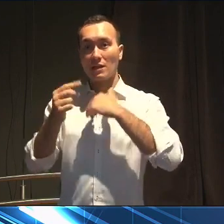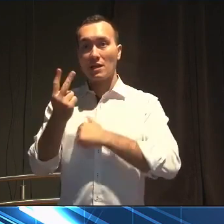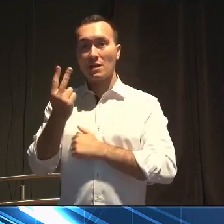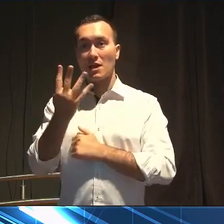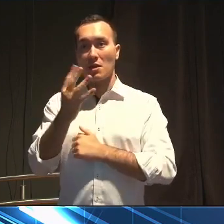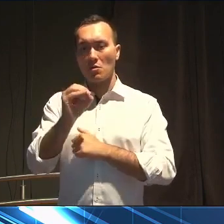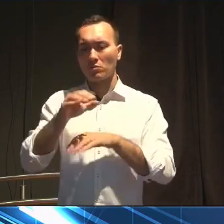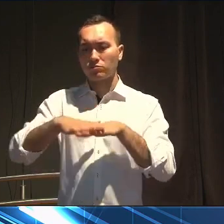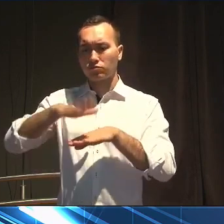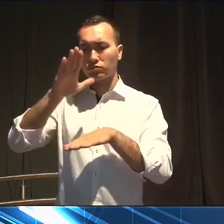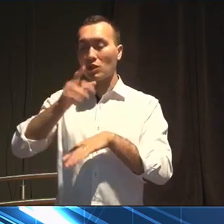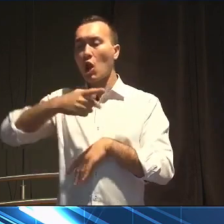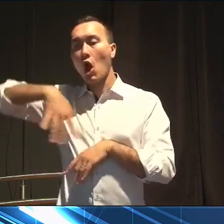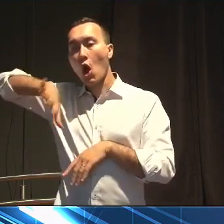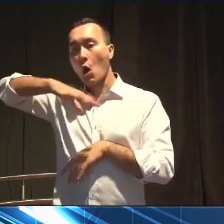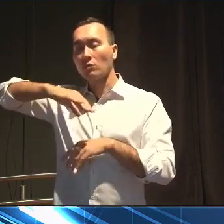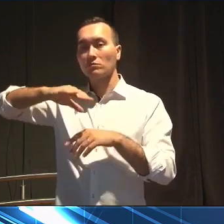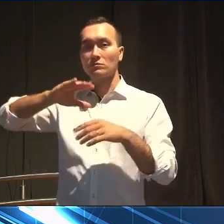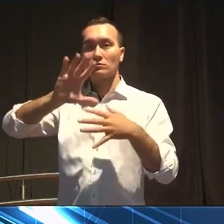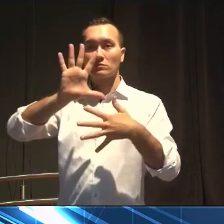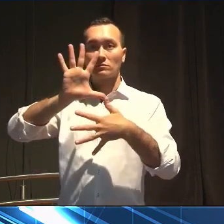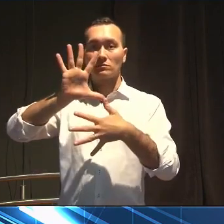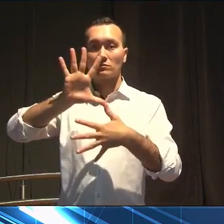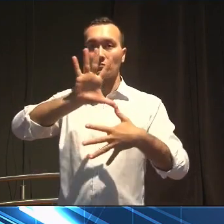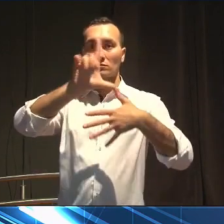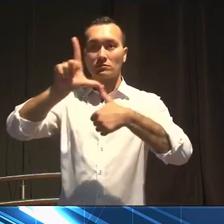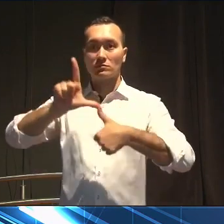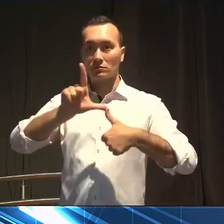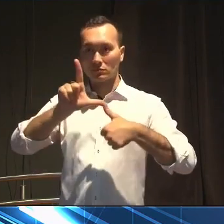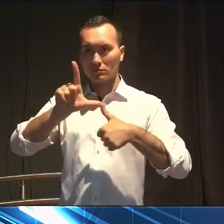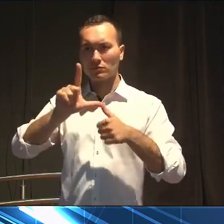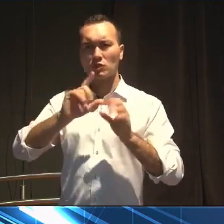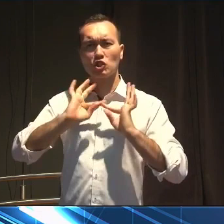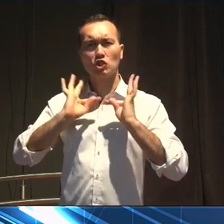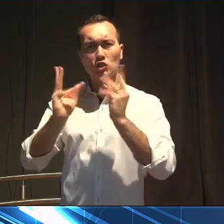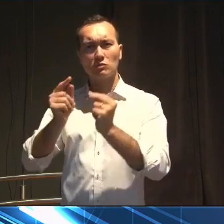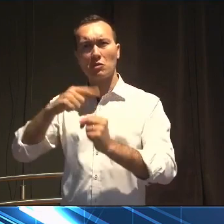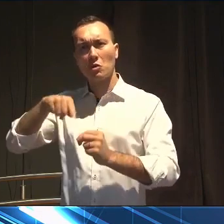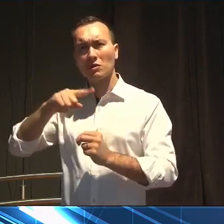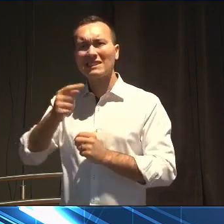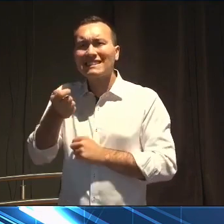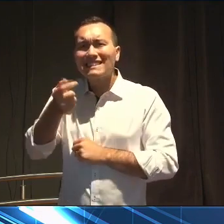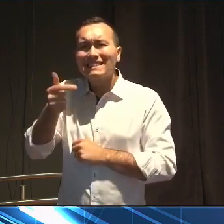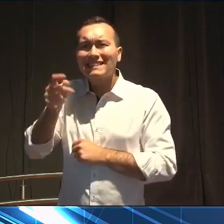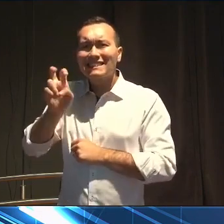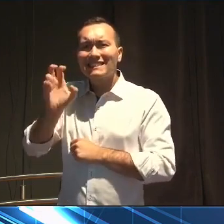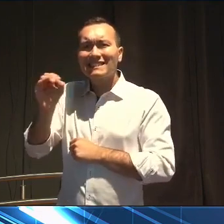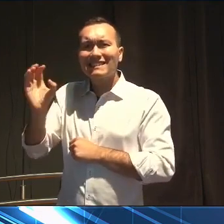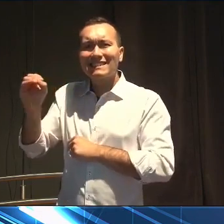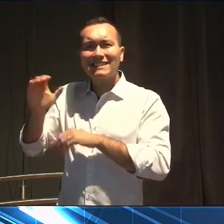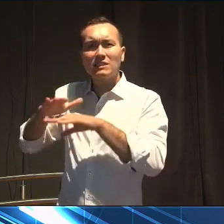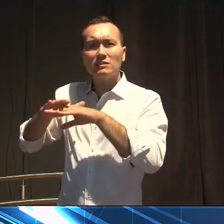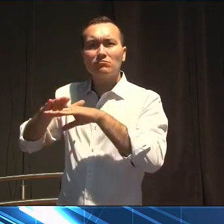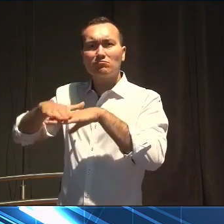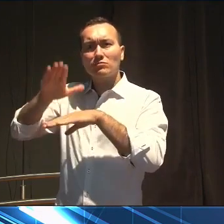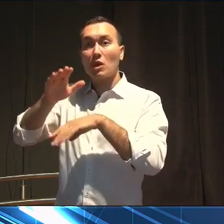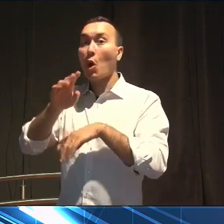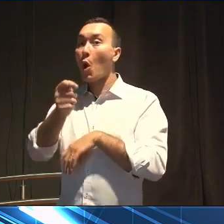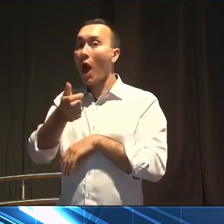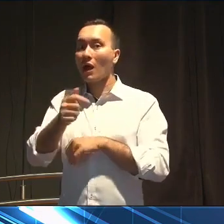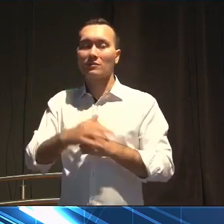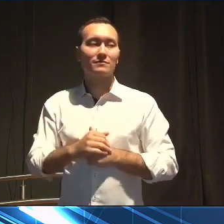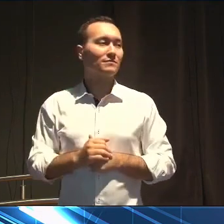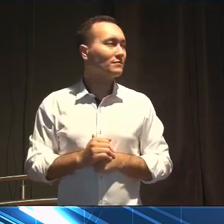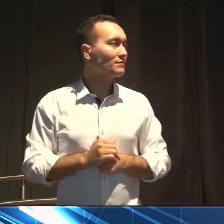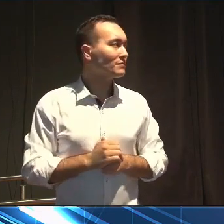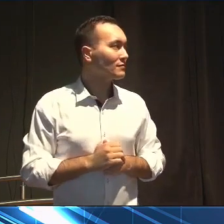startups, a gente está quase chegando a 500 na América Latina toda, e ontem a gente bateu mais de 13.000 startups no mundo todo. A NVIDIA não